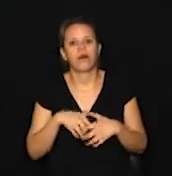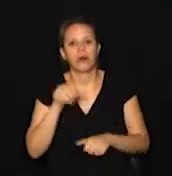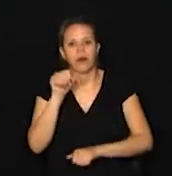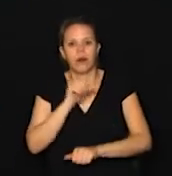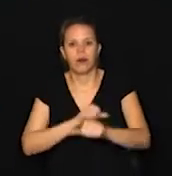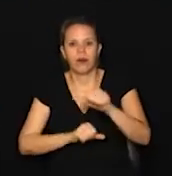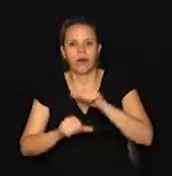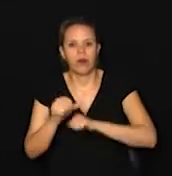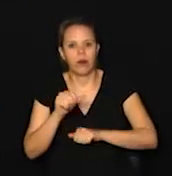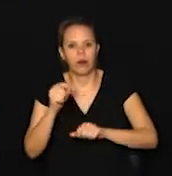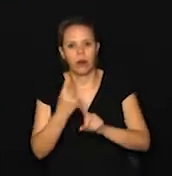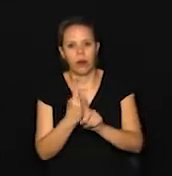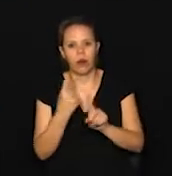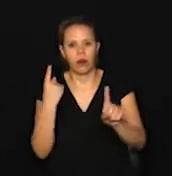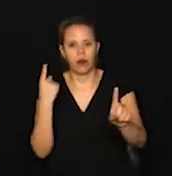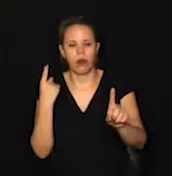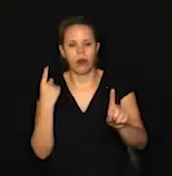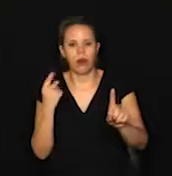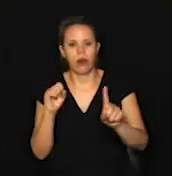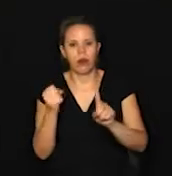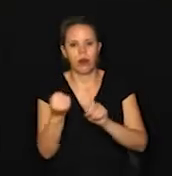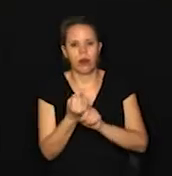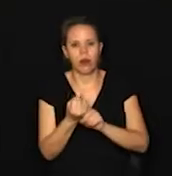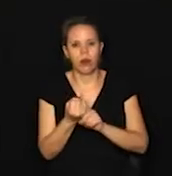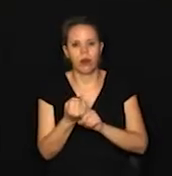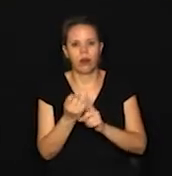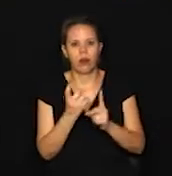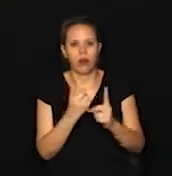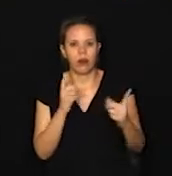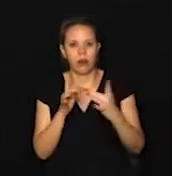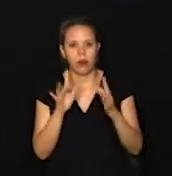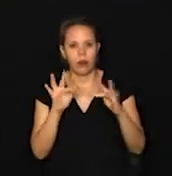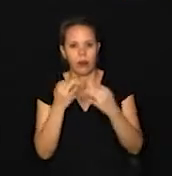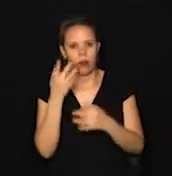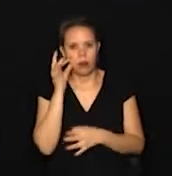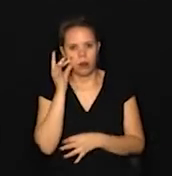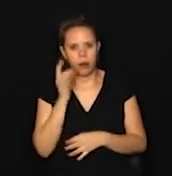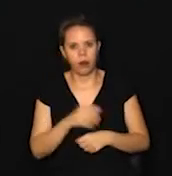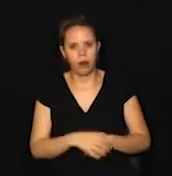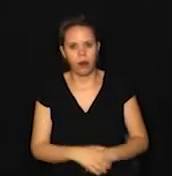transição do distanciamento social para o distanciamento pessoal.